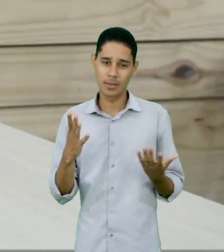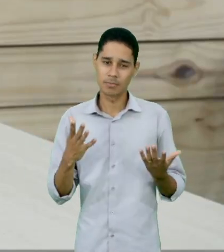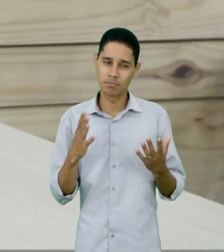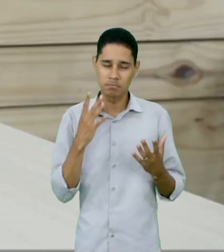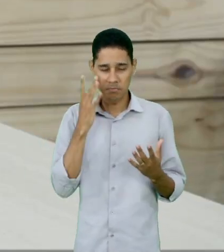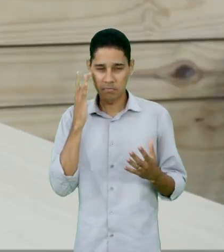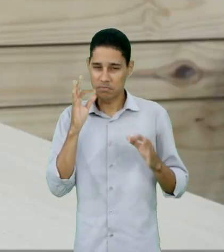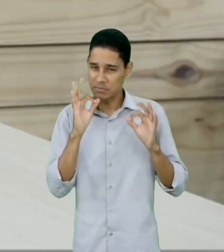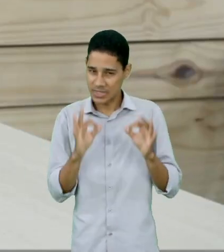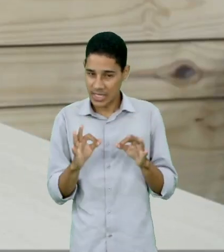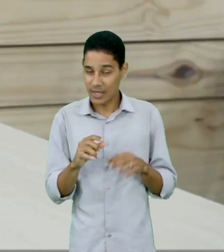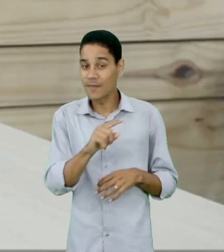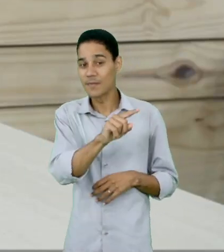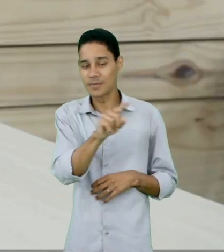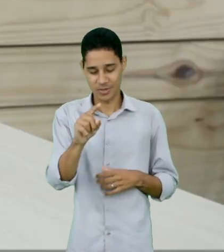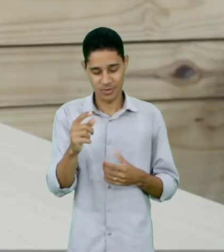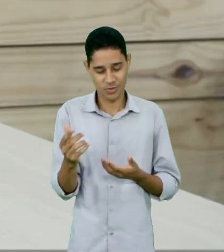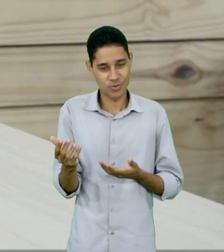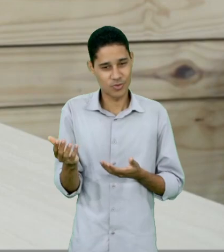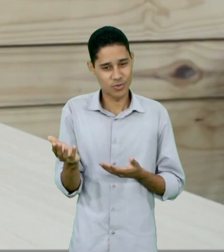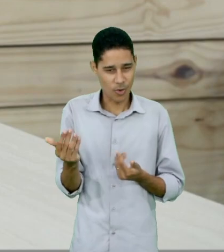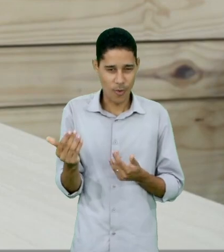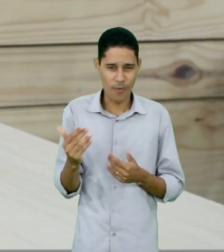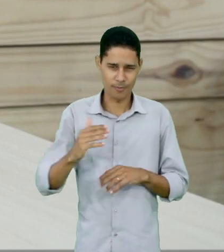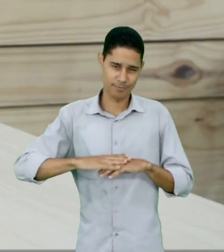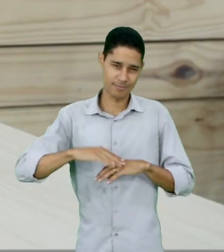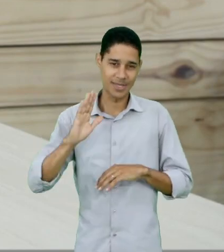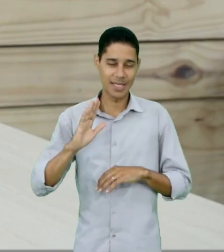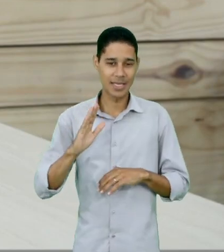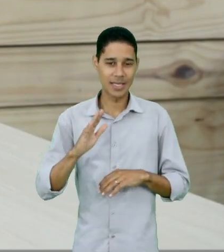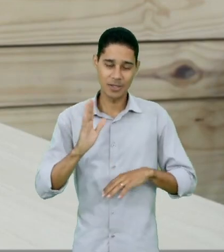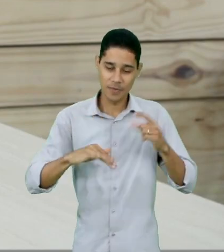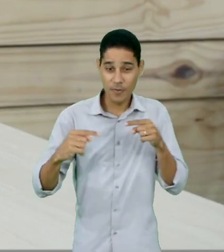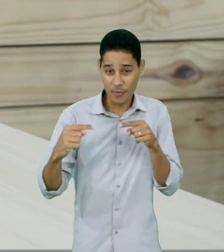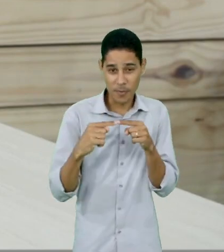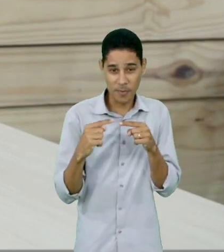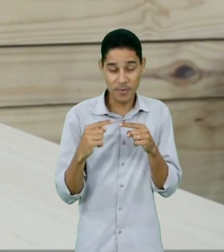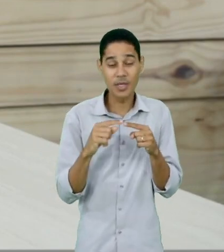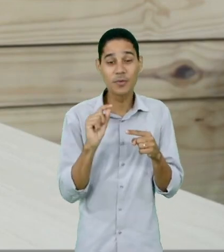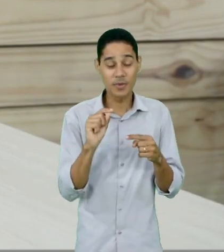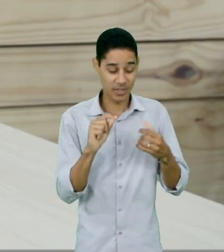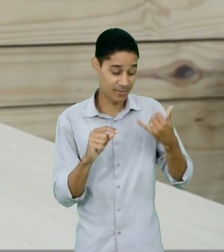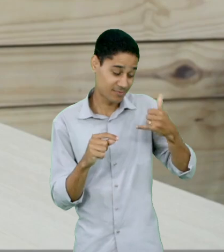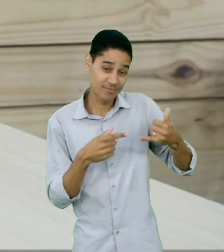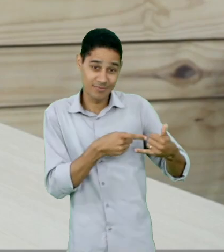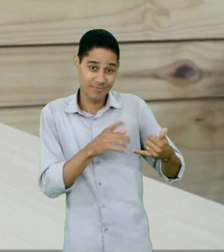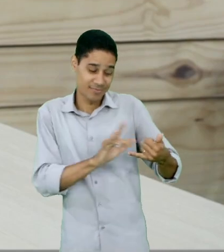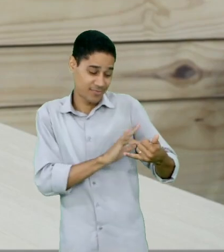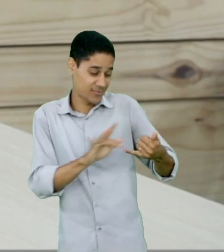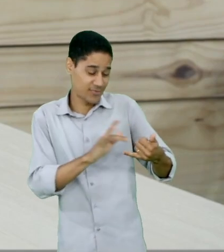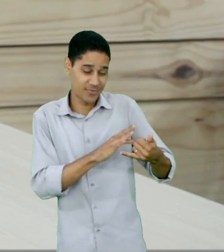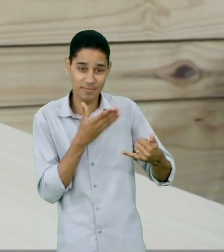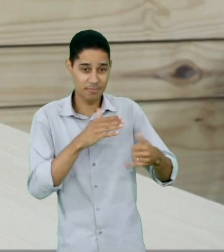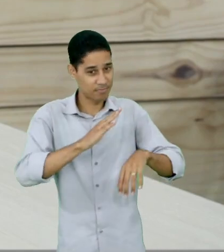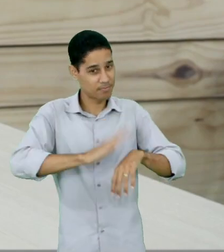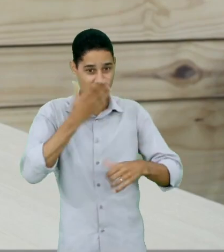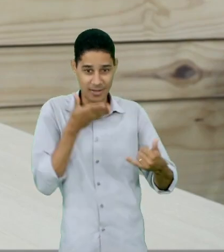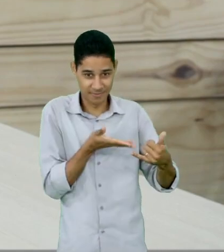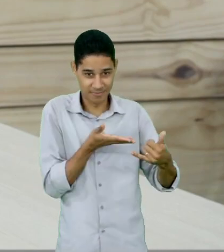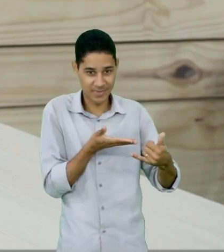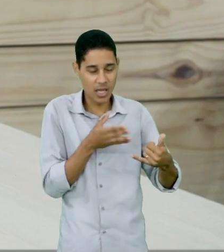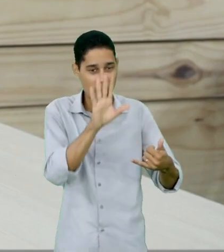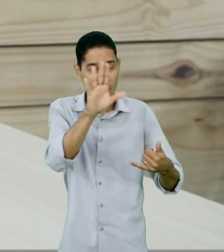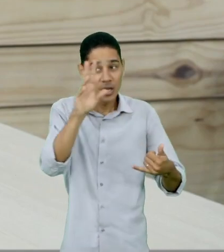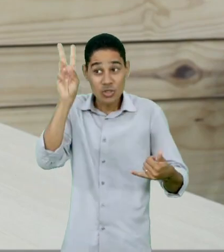um pouquinho mais novo aí, né? Se você se encaixa nessa situação, tá mais ligado aí no smartphone e tal, talvez não